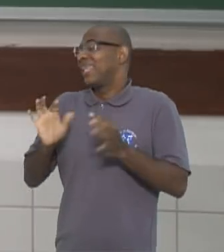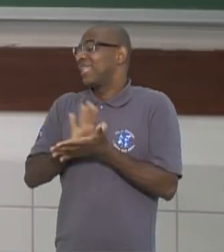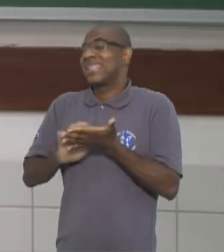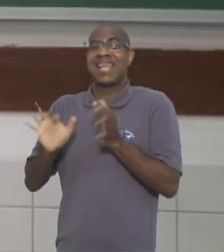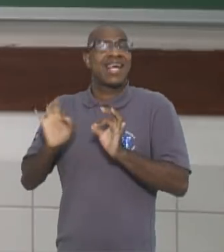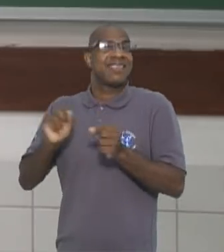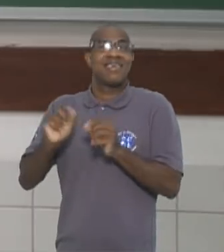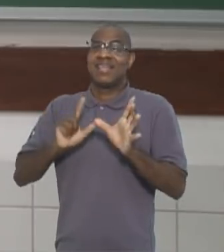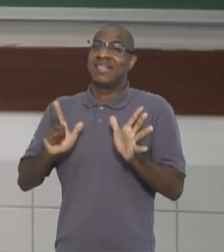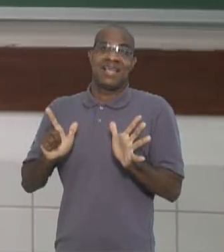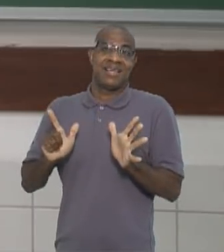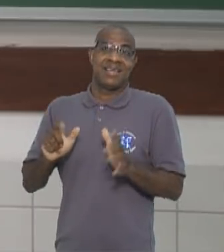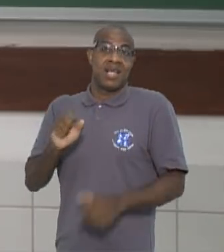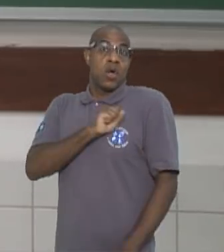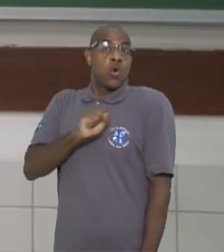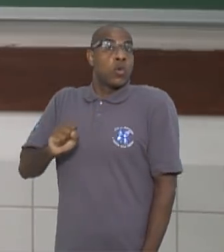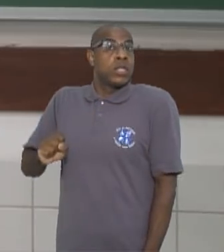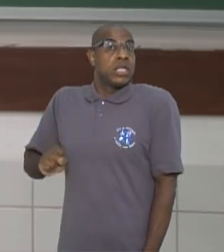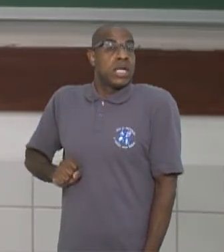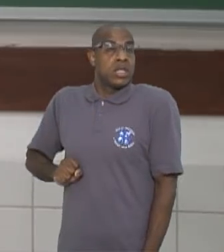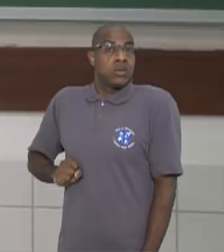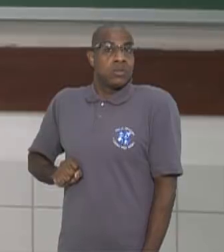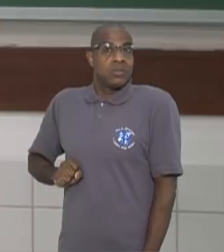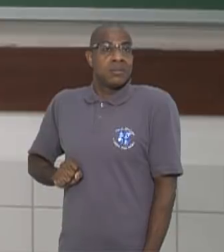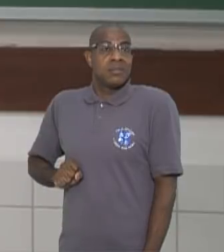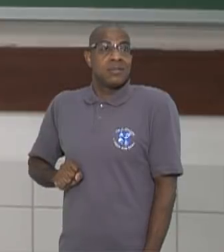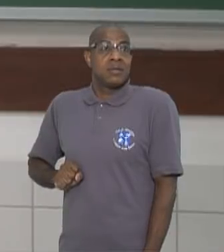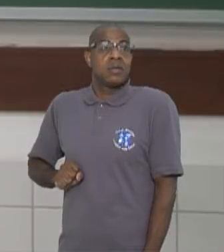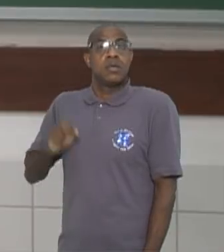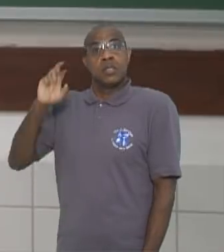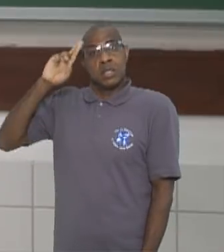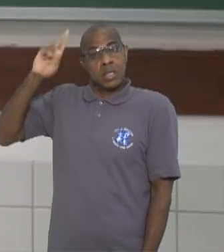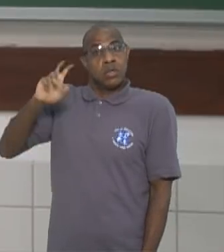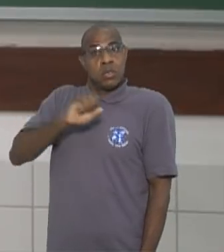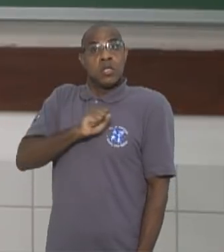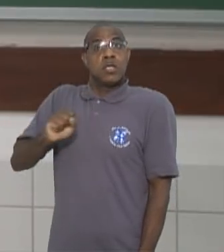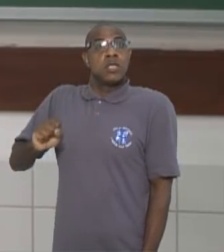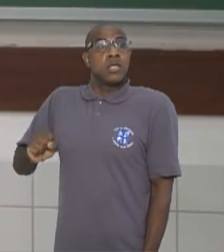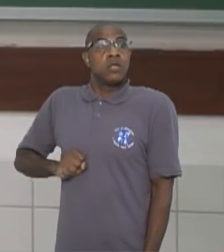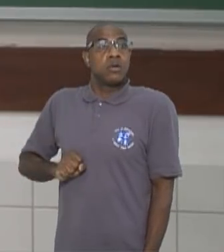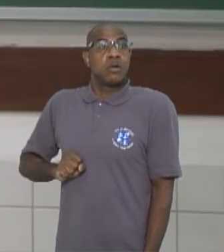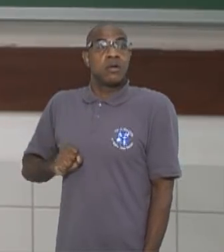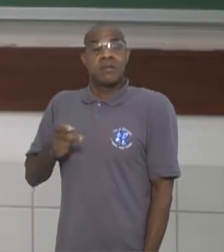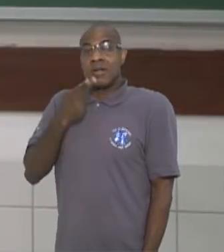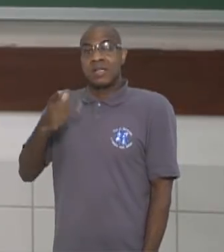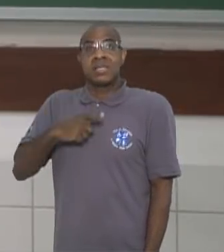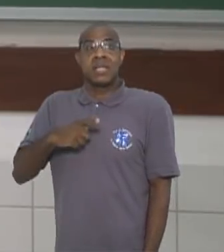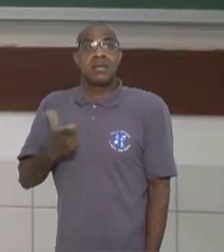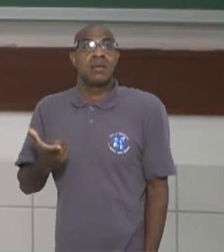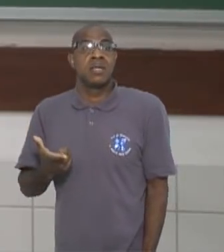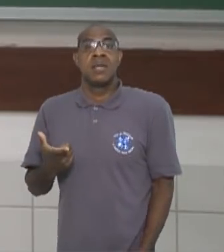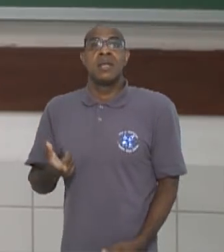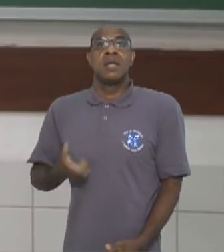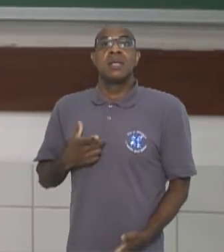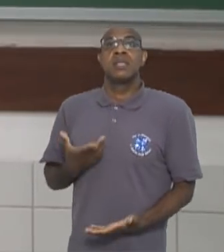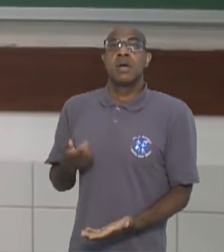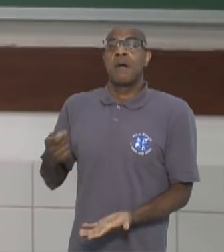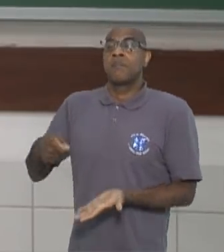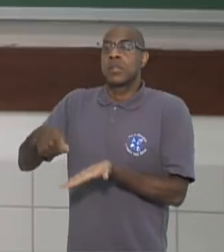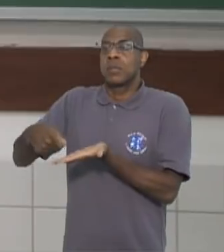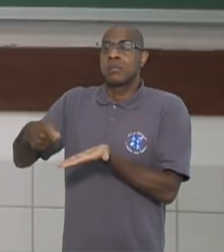tipo mesmo. Tá? Tinham senhores feudais que chegavam ao cúmulo de terem pessoas que tratavam eles na